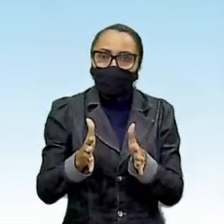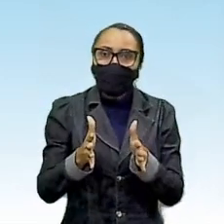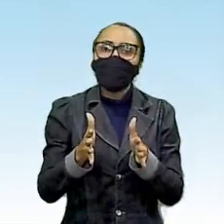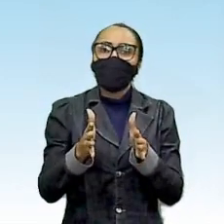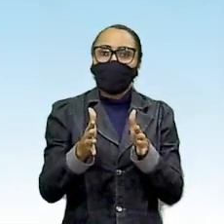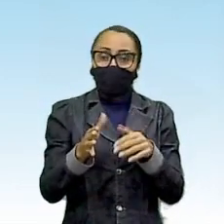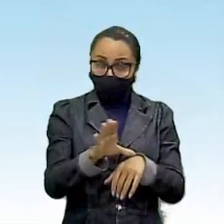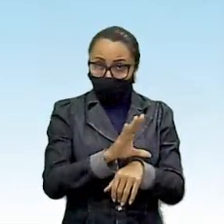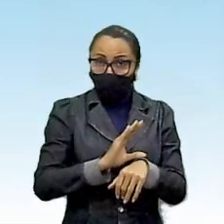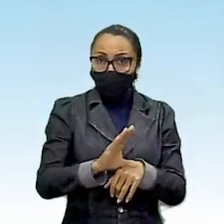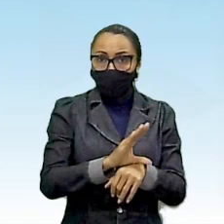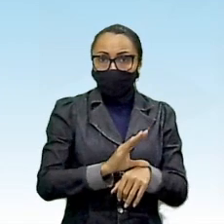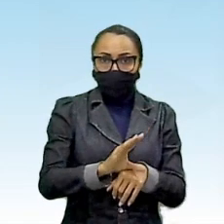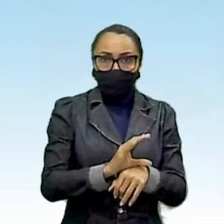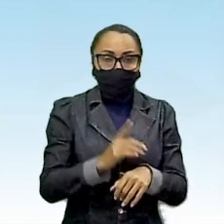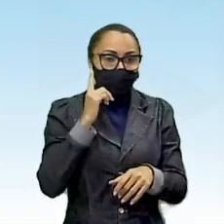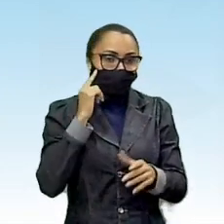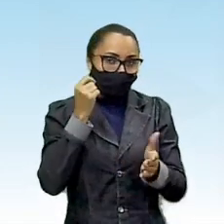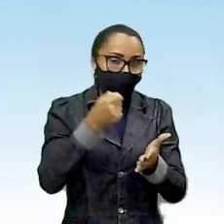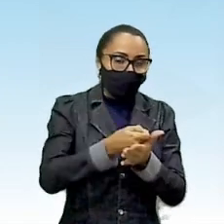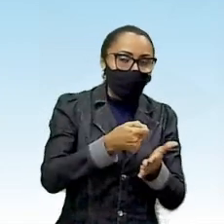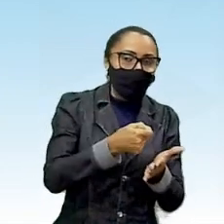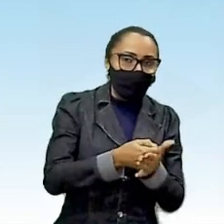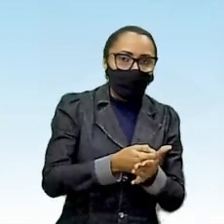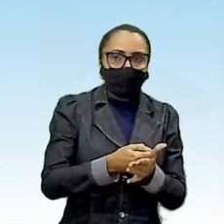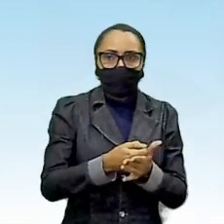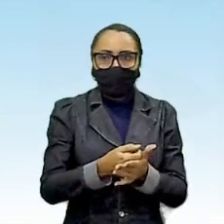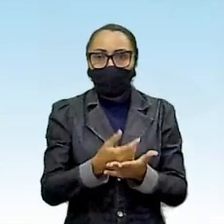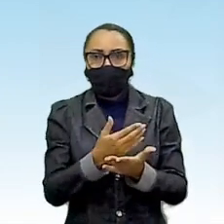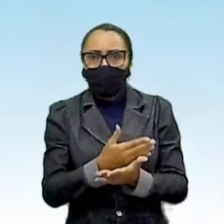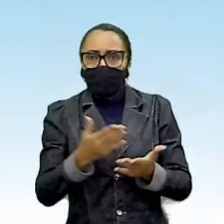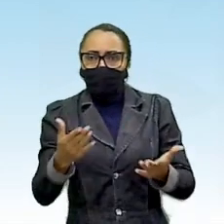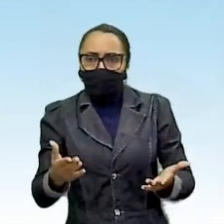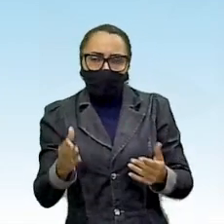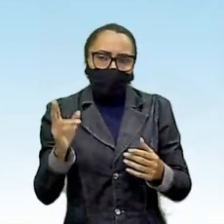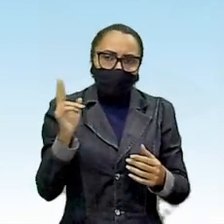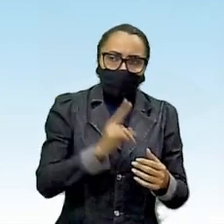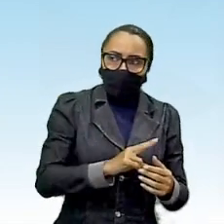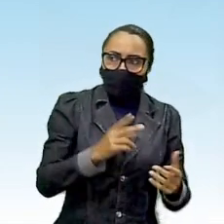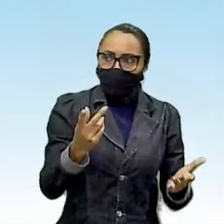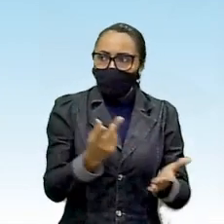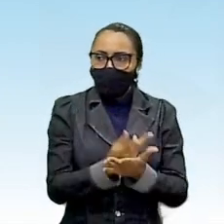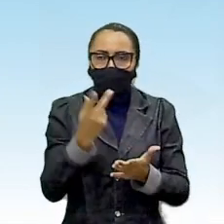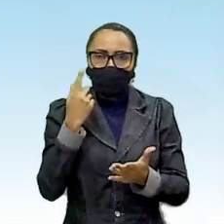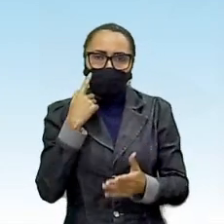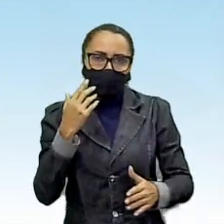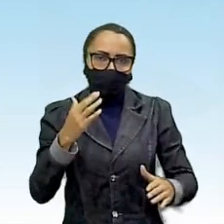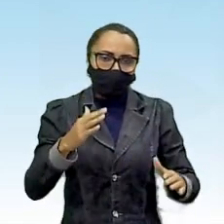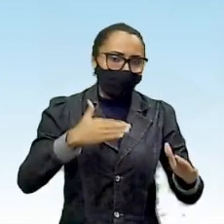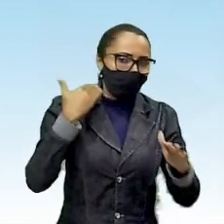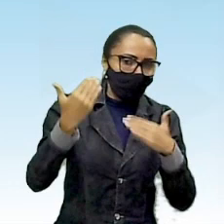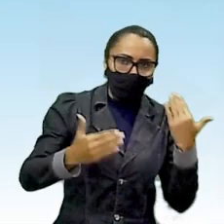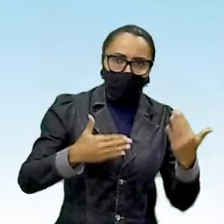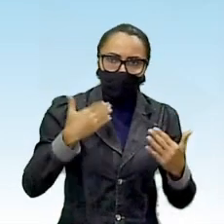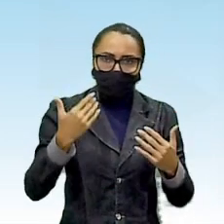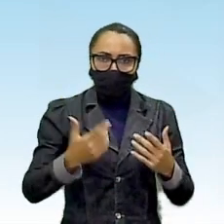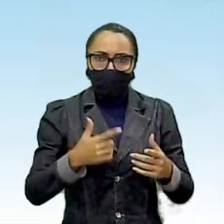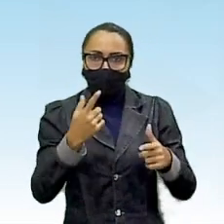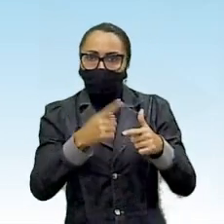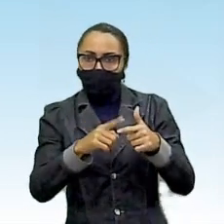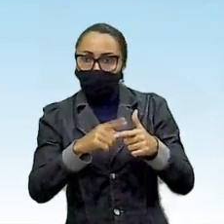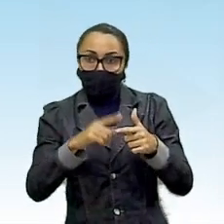atualização era obrigatório ser feito imediatamente quando acontecia uma morte ou um acidente